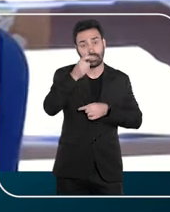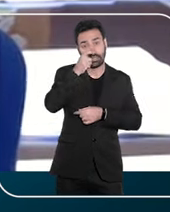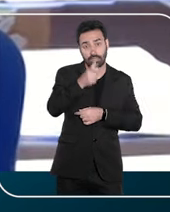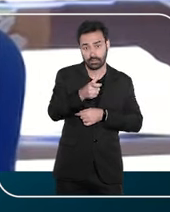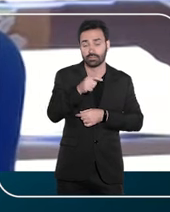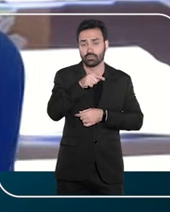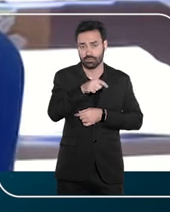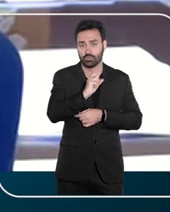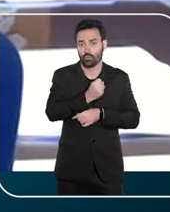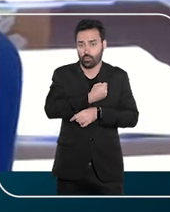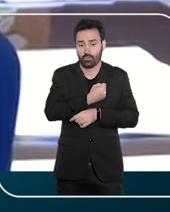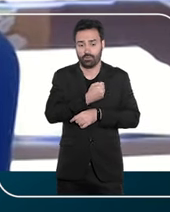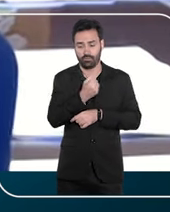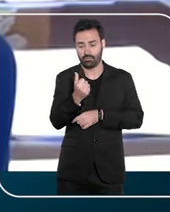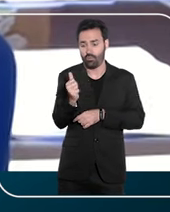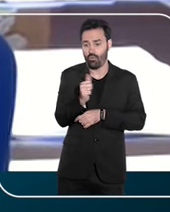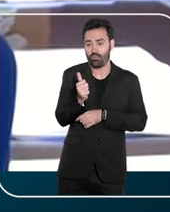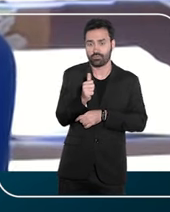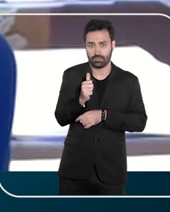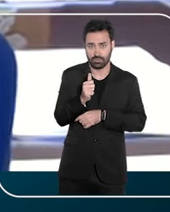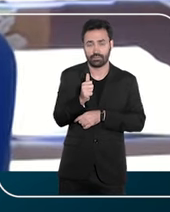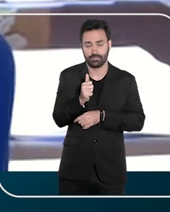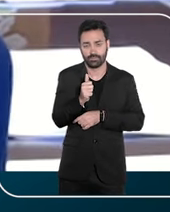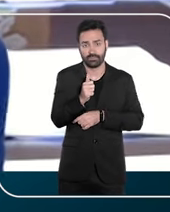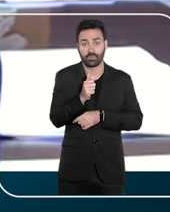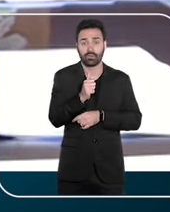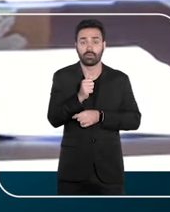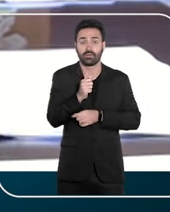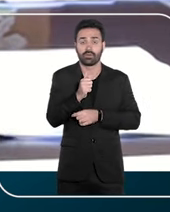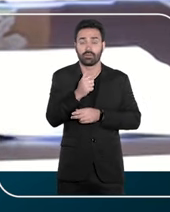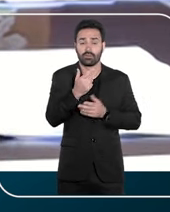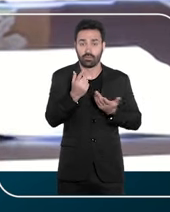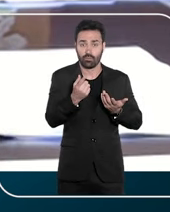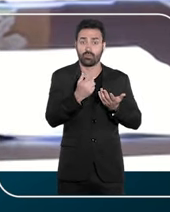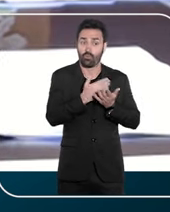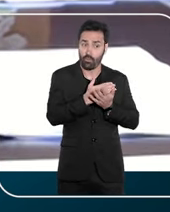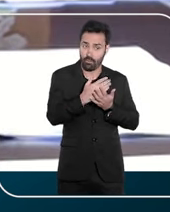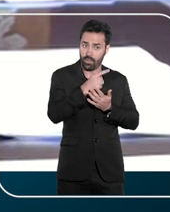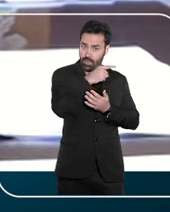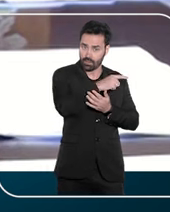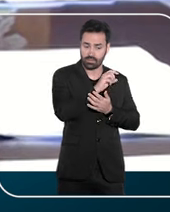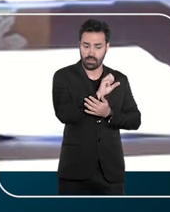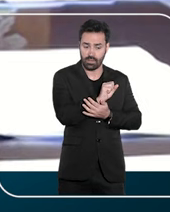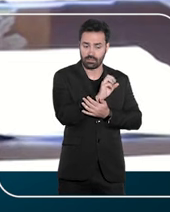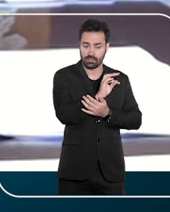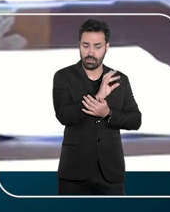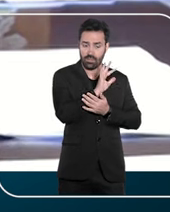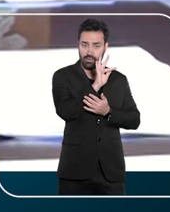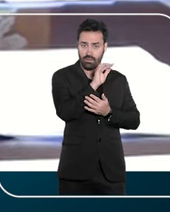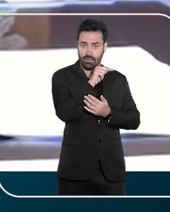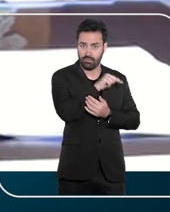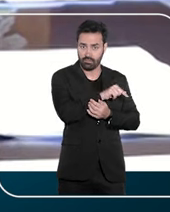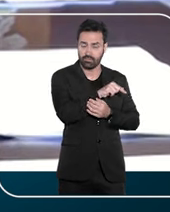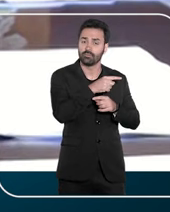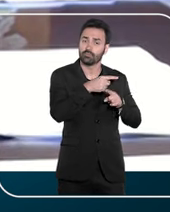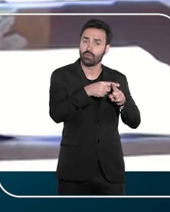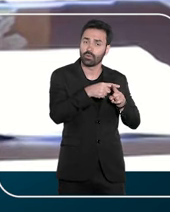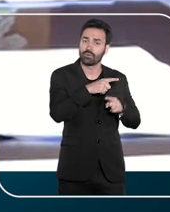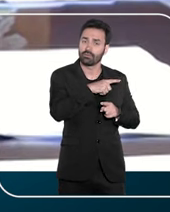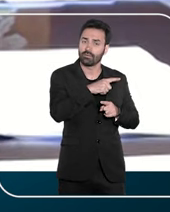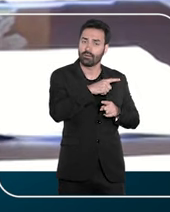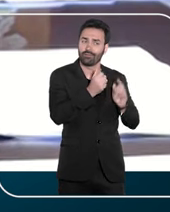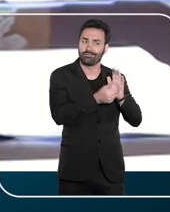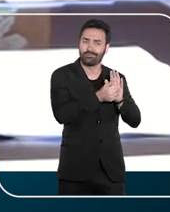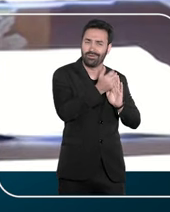Né? Sai do Supremo Tribunal Federal exatamente em razão da quantidade de